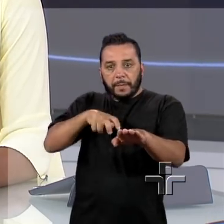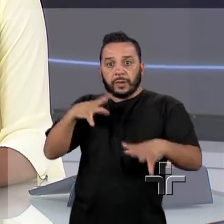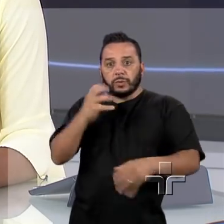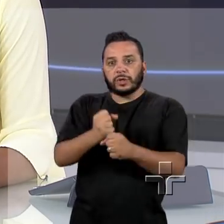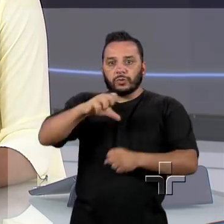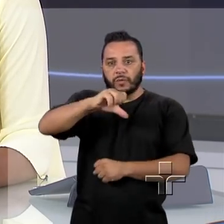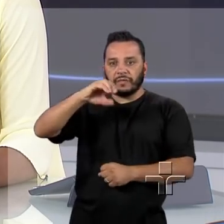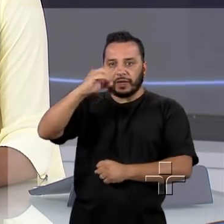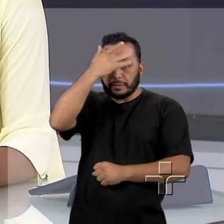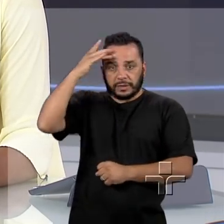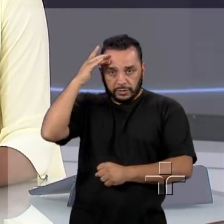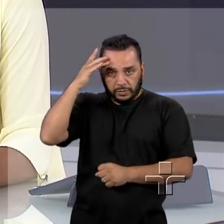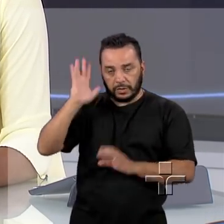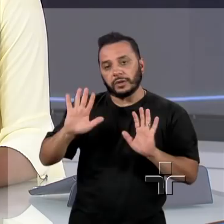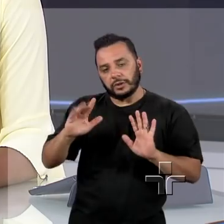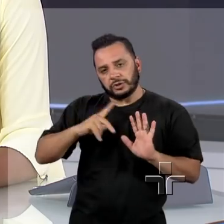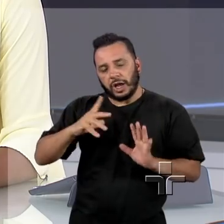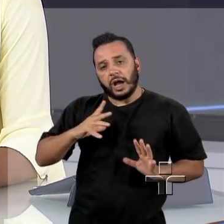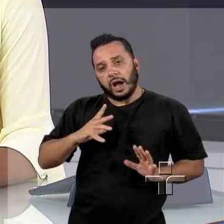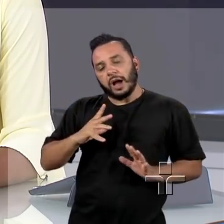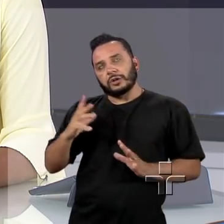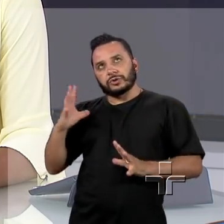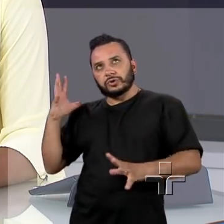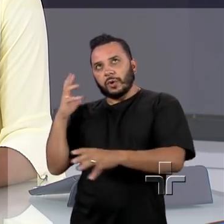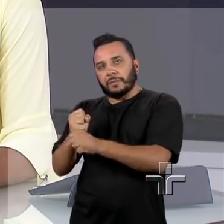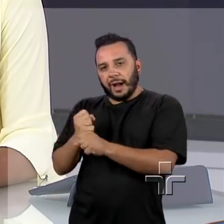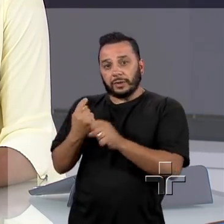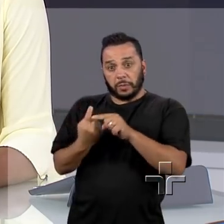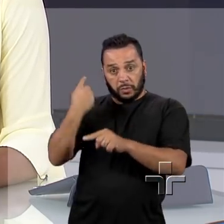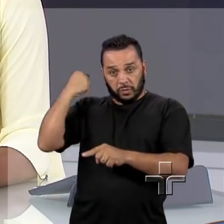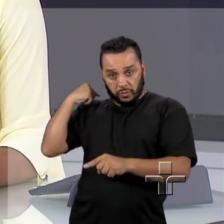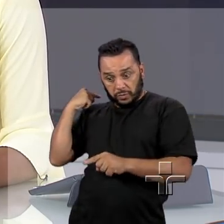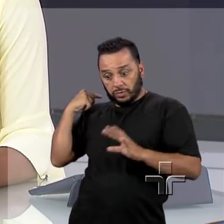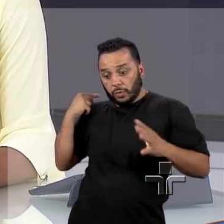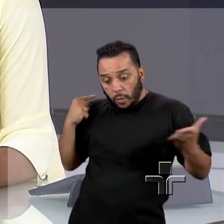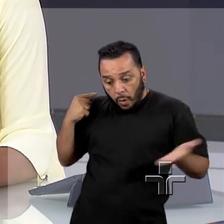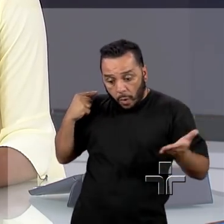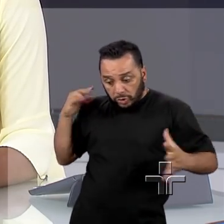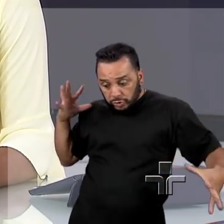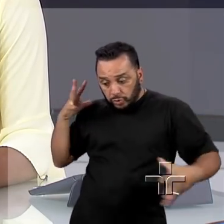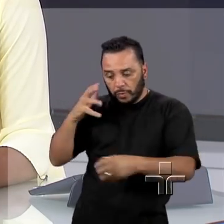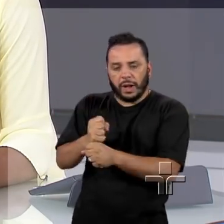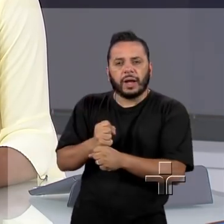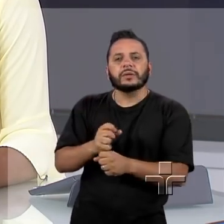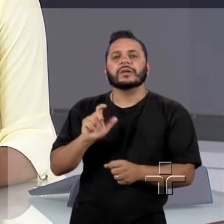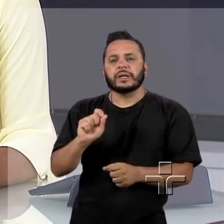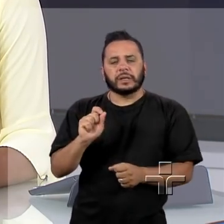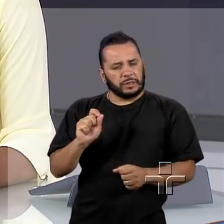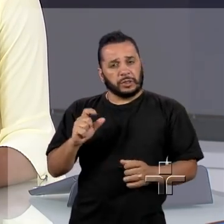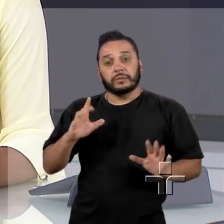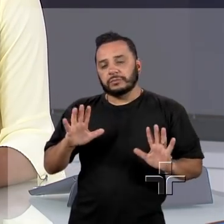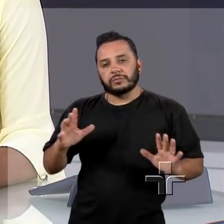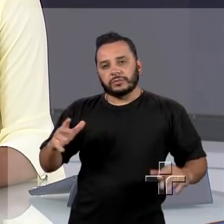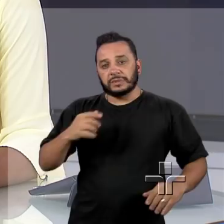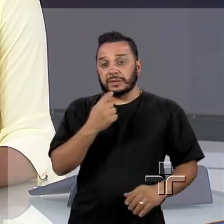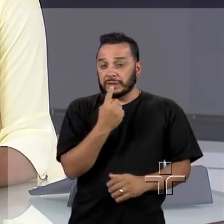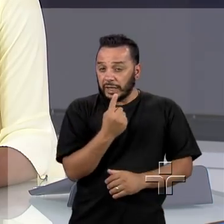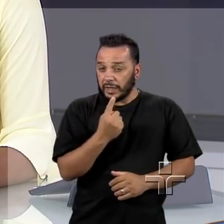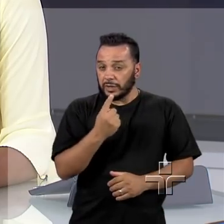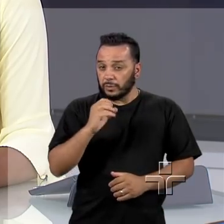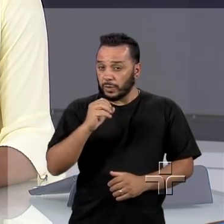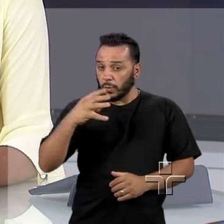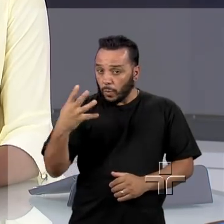Embraer declarou que, somados os pedidos anteriores da American Airlines, o novo contrato resulta numa encomenda total de